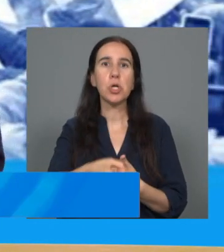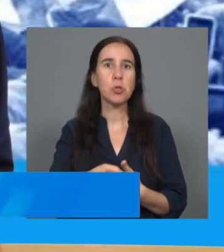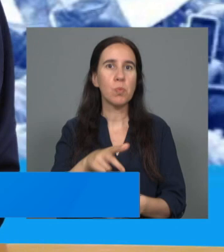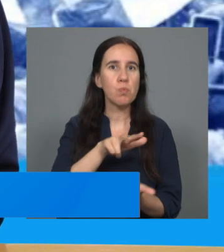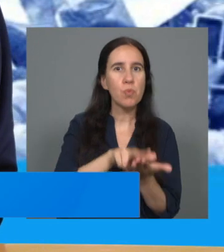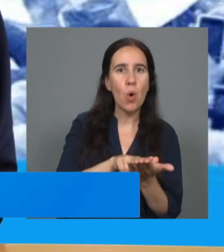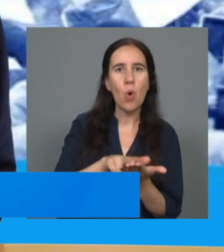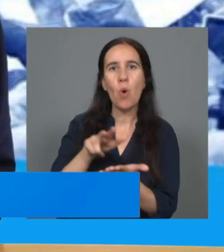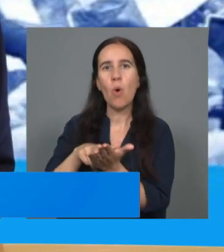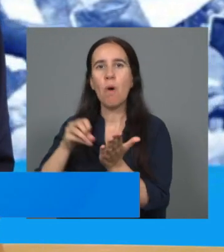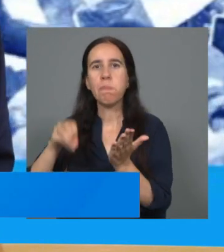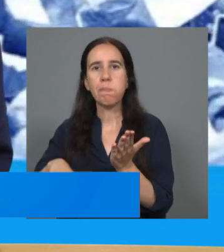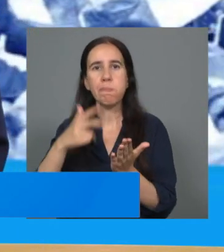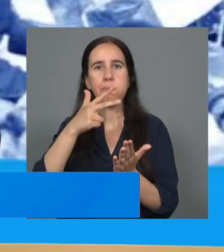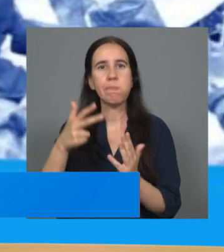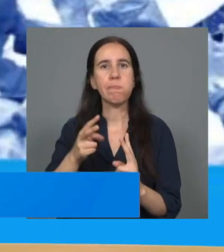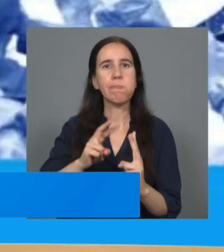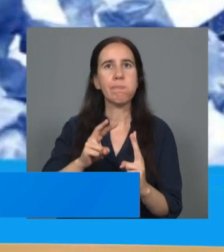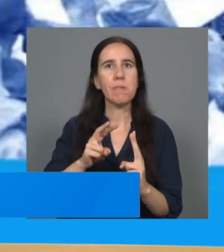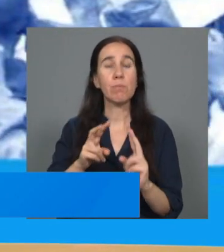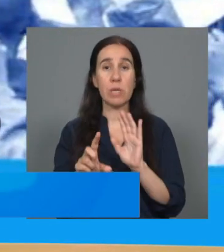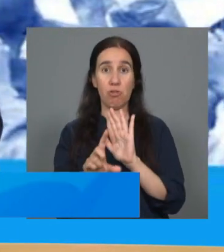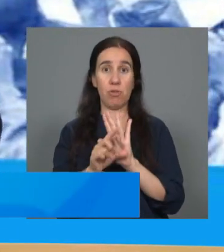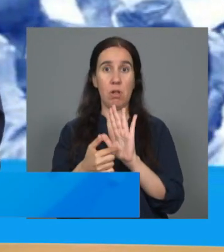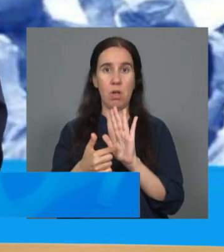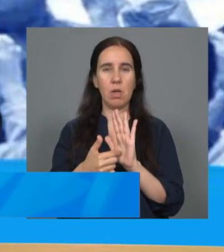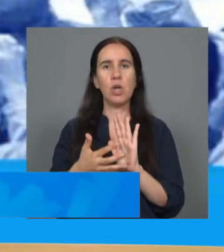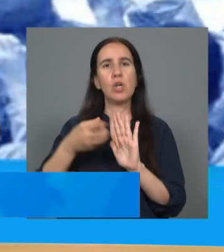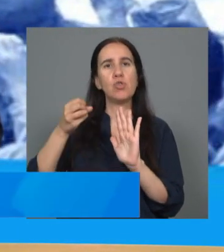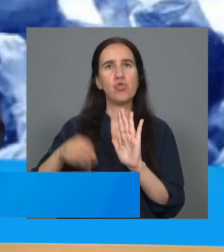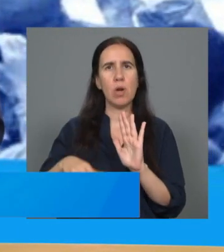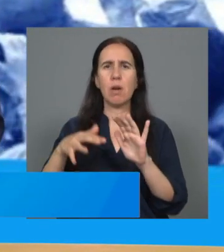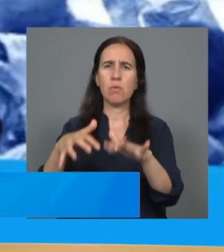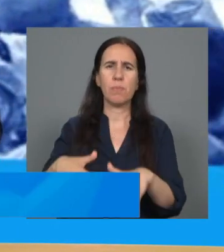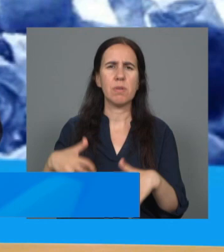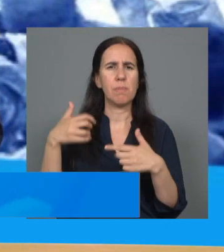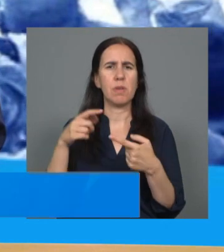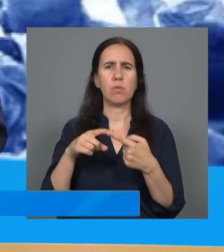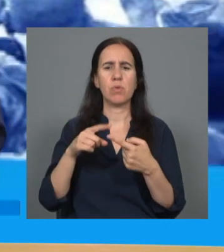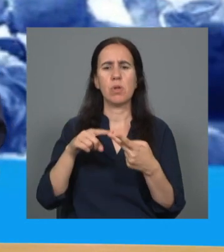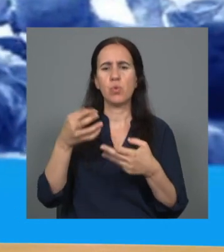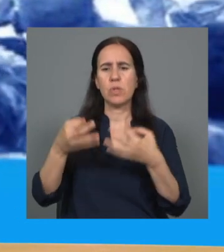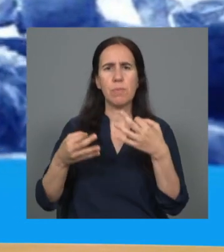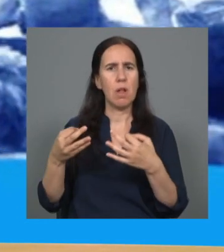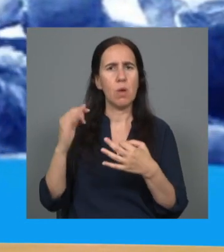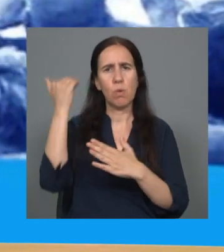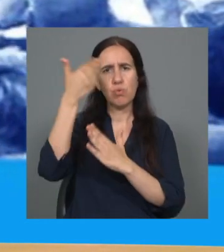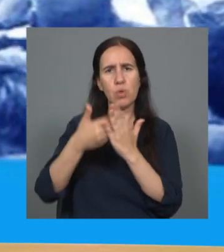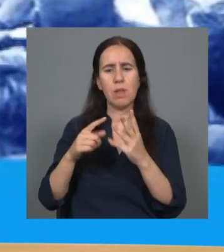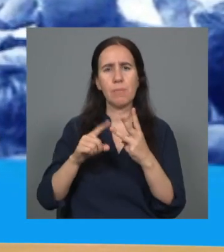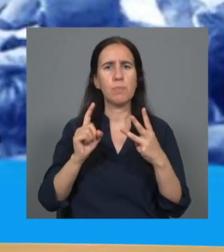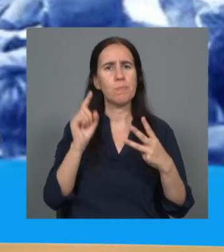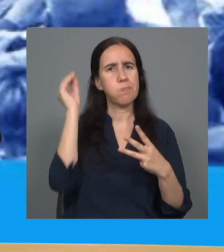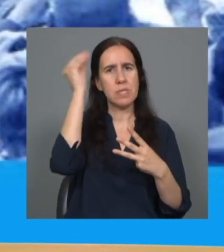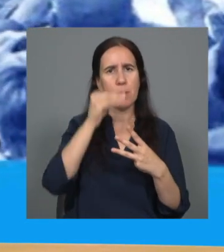ou reprovado definitivamente? É porque esta lei já foi reprovada no Parlamento, no Tribunal Constitucional e no Presidente da República.